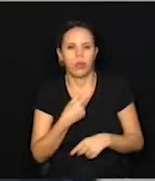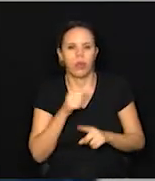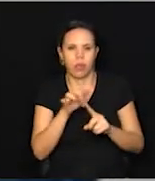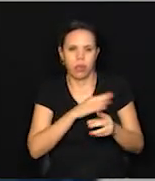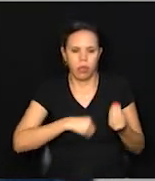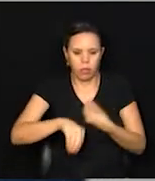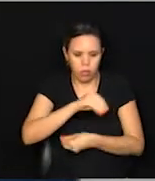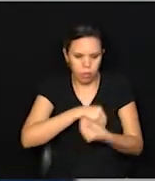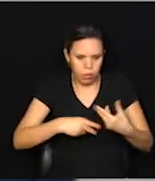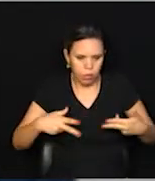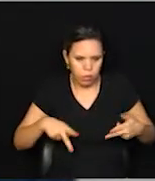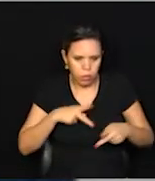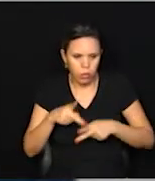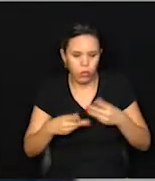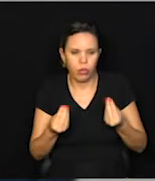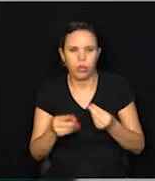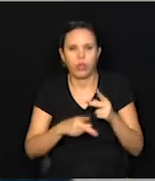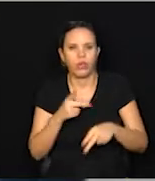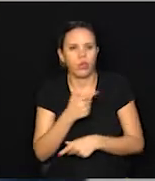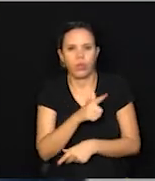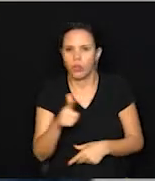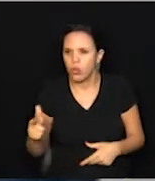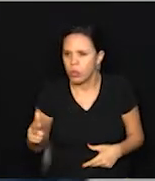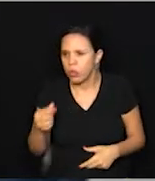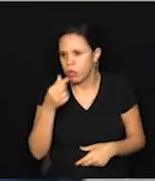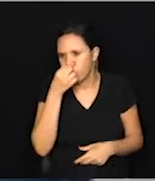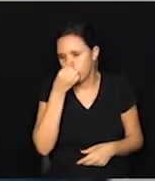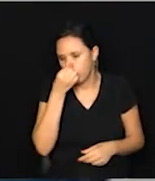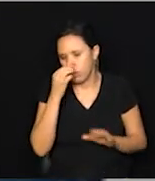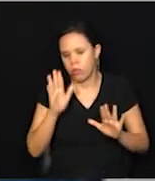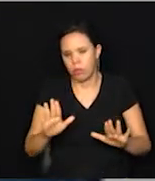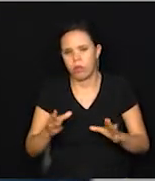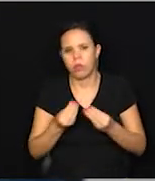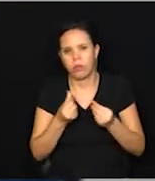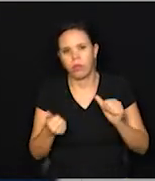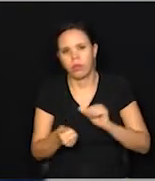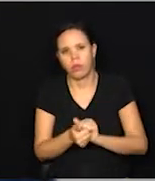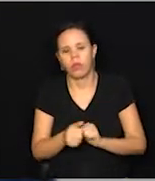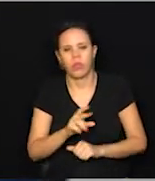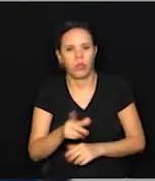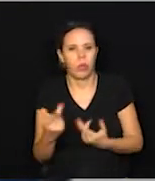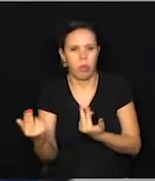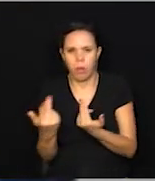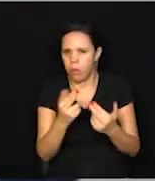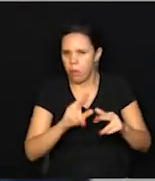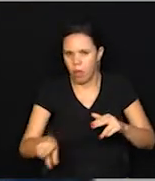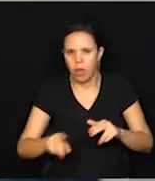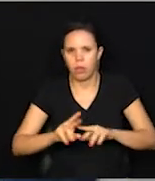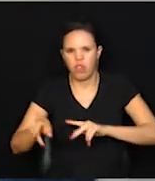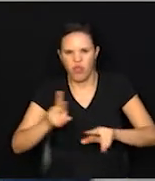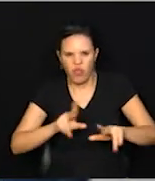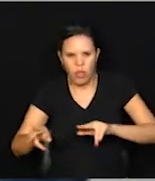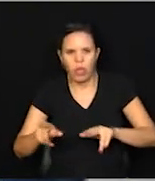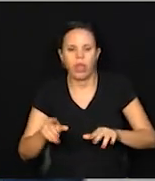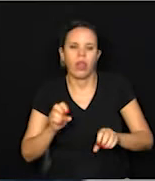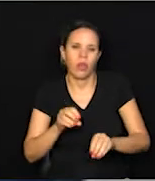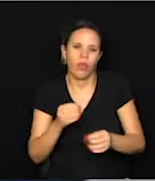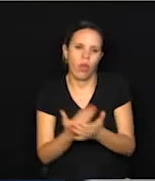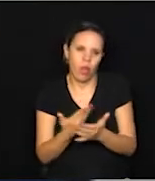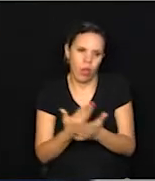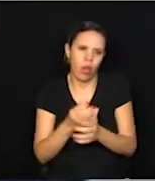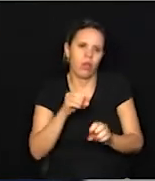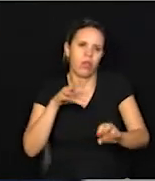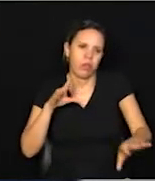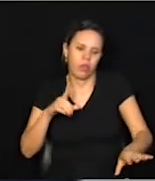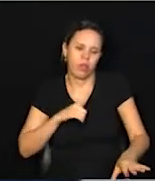sociedade. Tem muita gente que não tem, apesar da qualidade não ser a mesma, você pode fazer uma aula à distância, mas